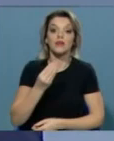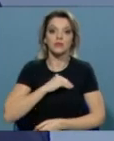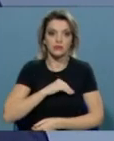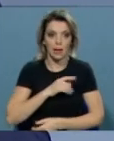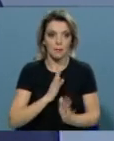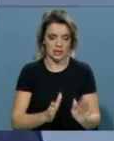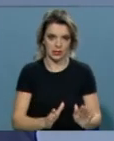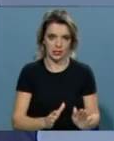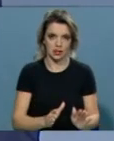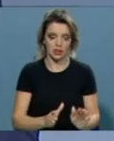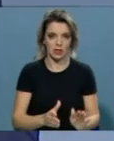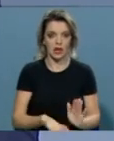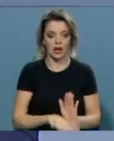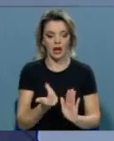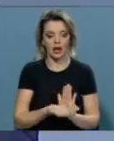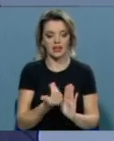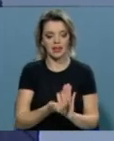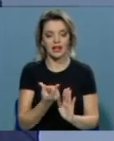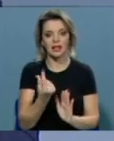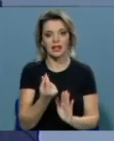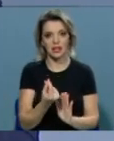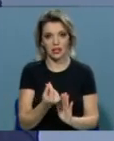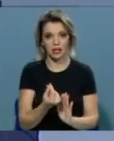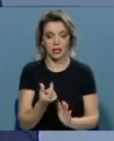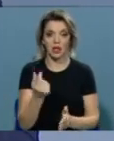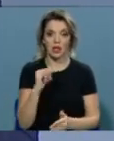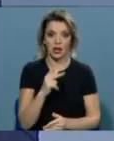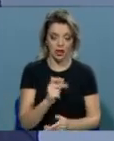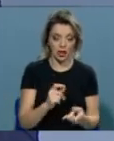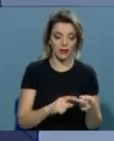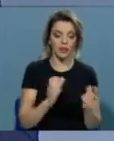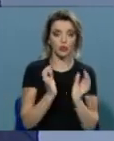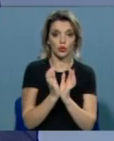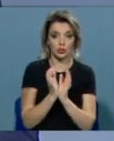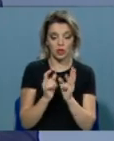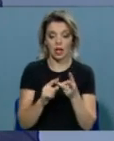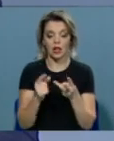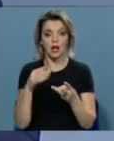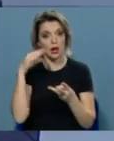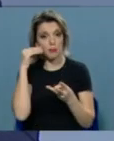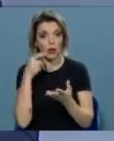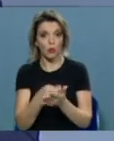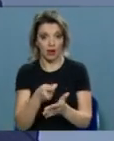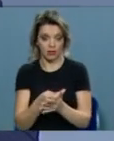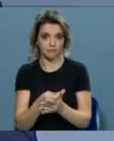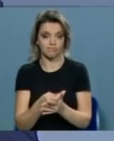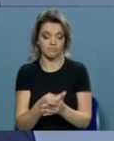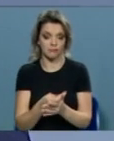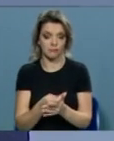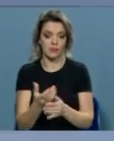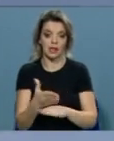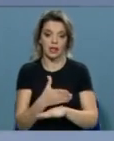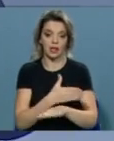o que retira mais dinheiro do imdiato são pagamentos diva segurança social e frações bancários e sobre isto só